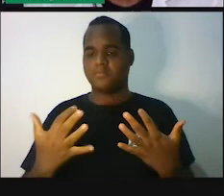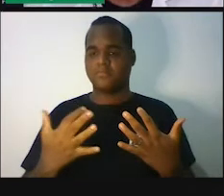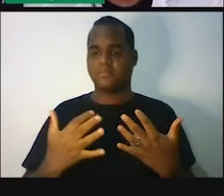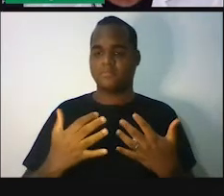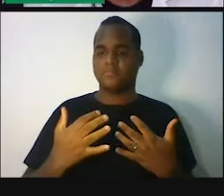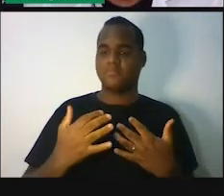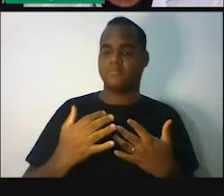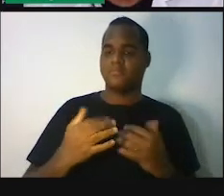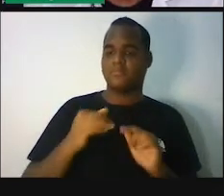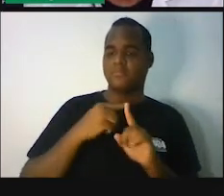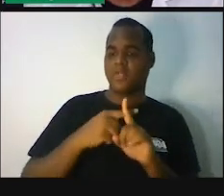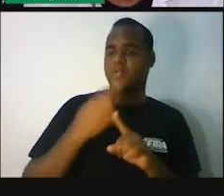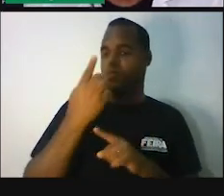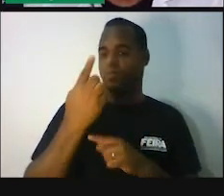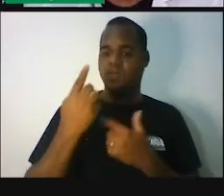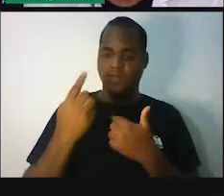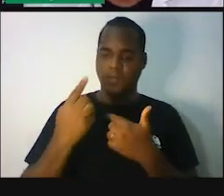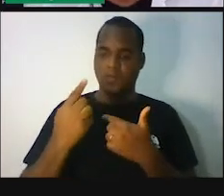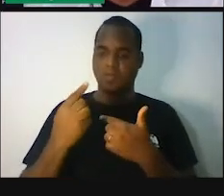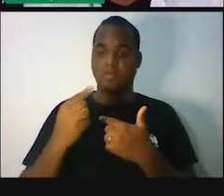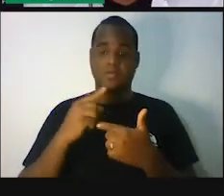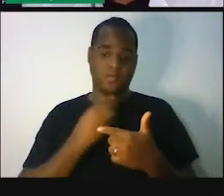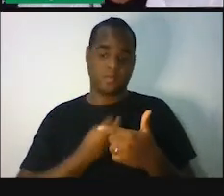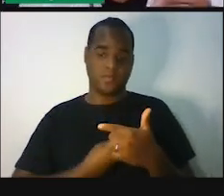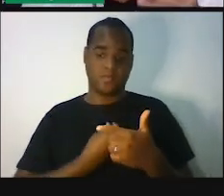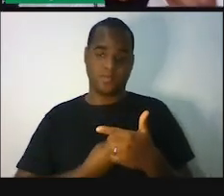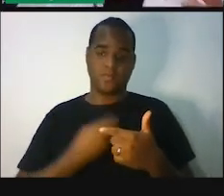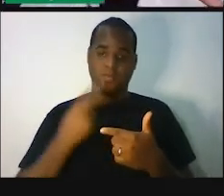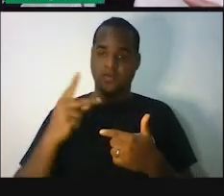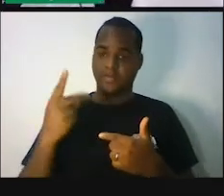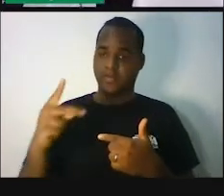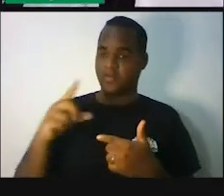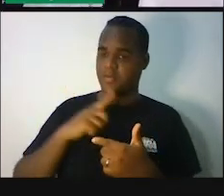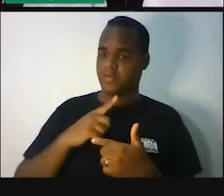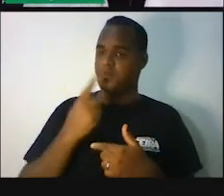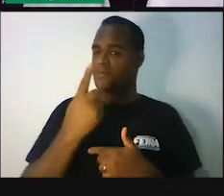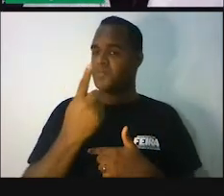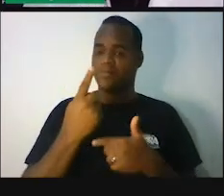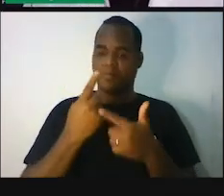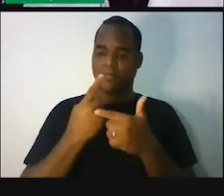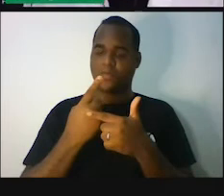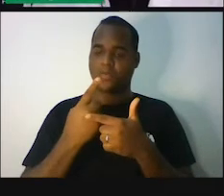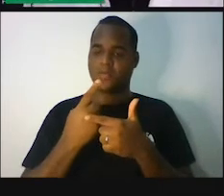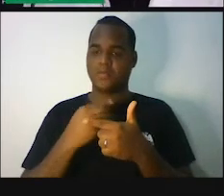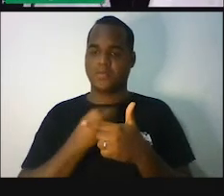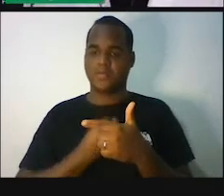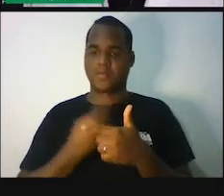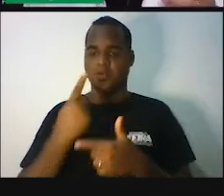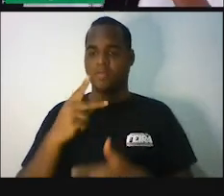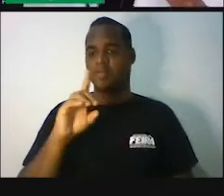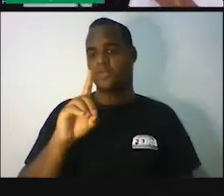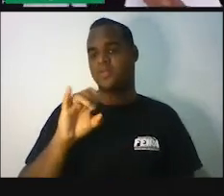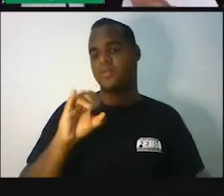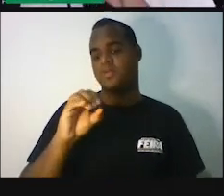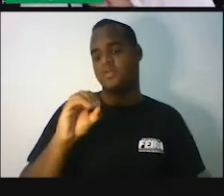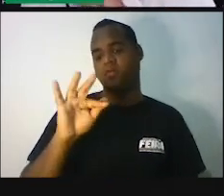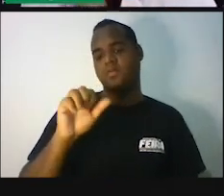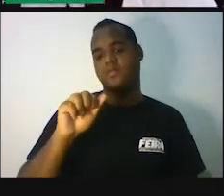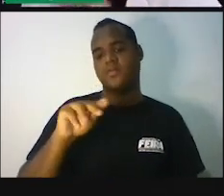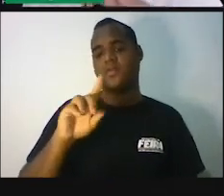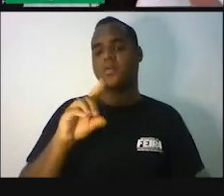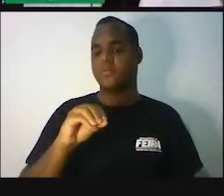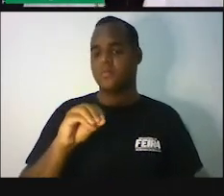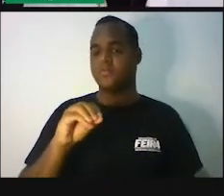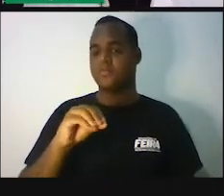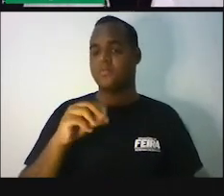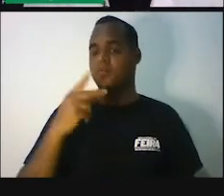um dozeavos da sua vida. O que é um dozeavos da vida de Diofanto? É a idade de